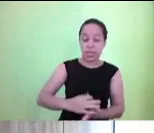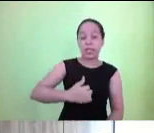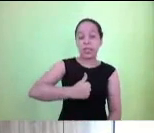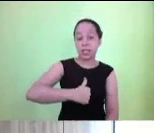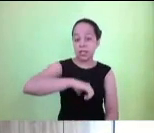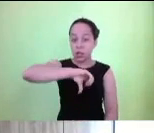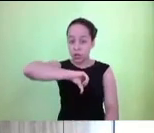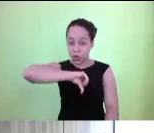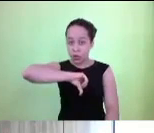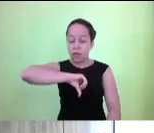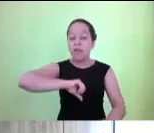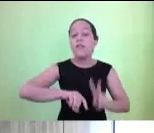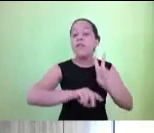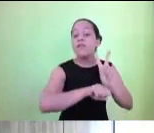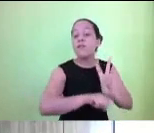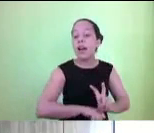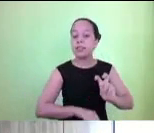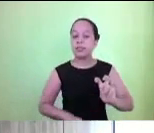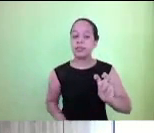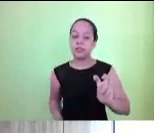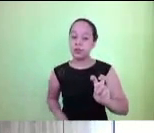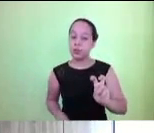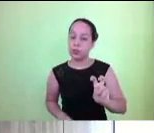5 vagas.